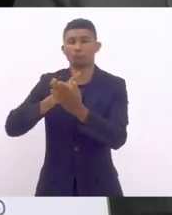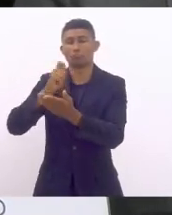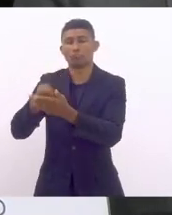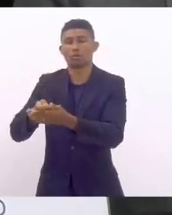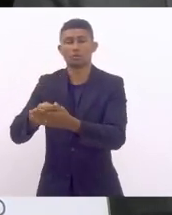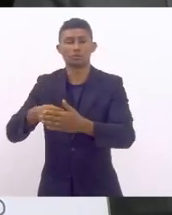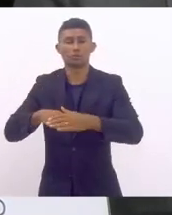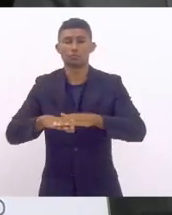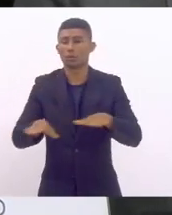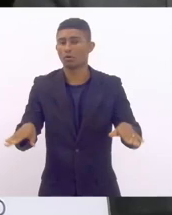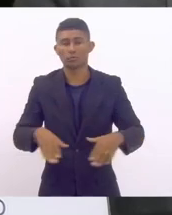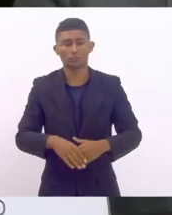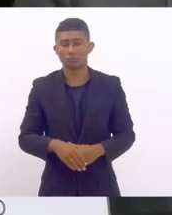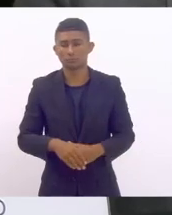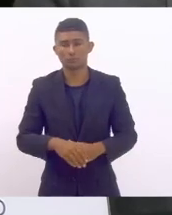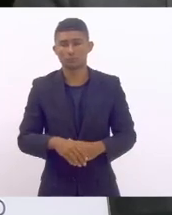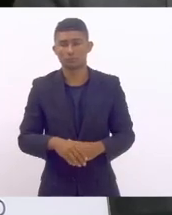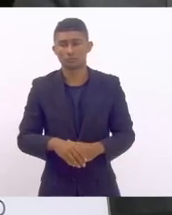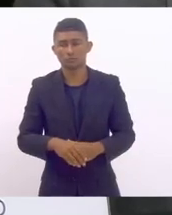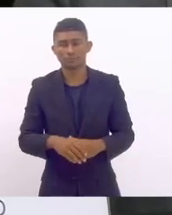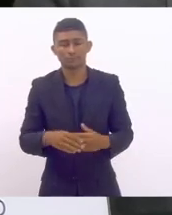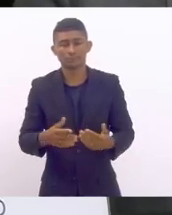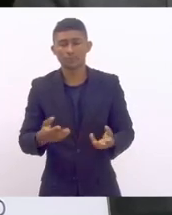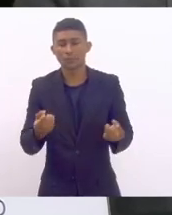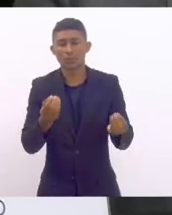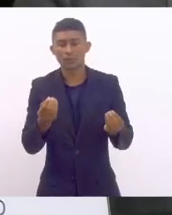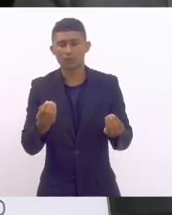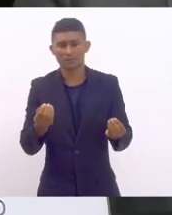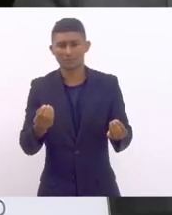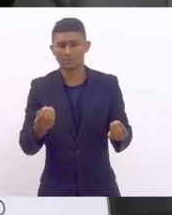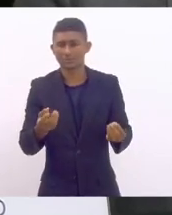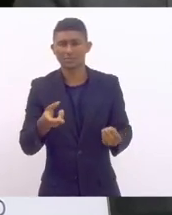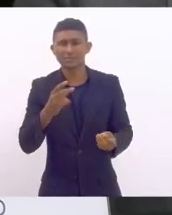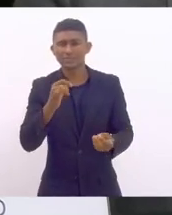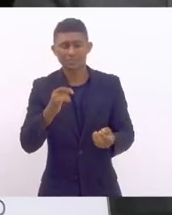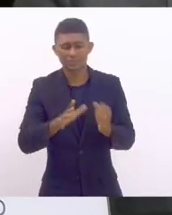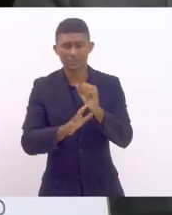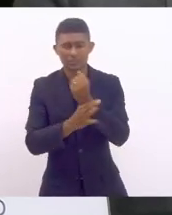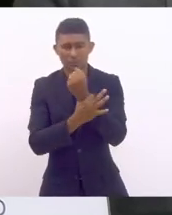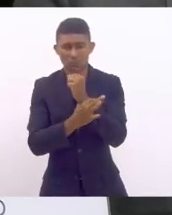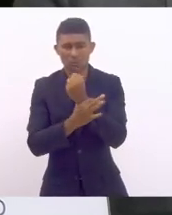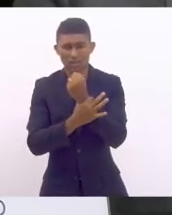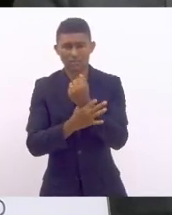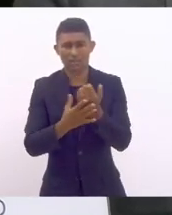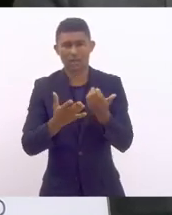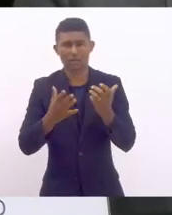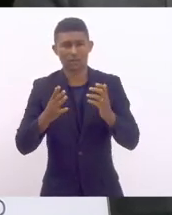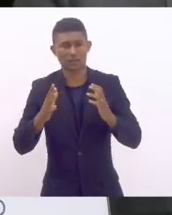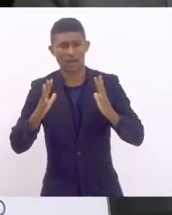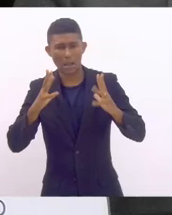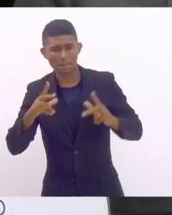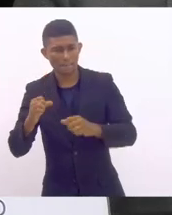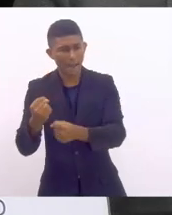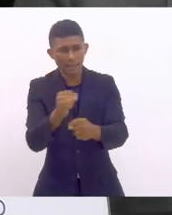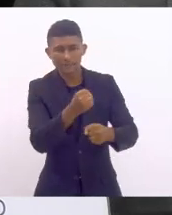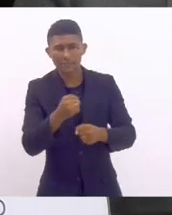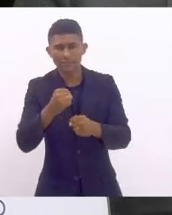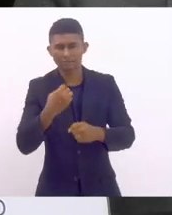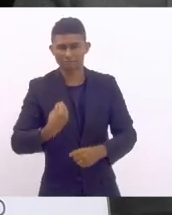esse contrato que são também os primeiros é como é que eu posso viver sem a segurança não é sem a limpeza